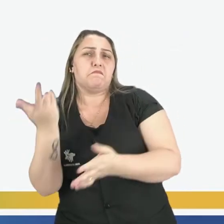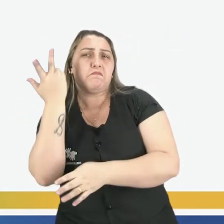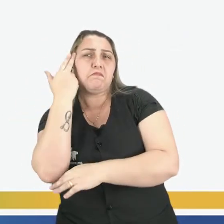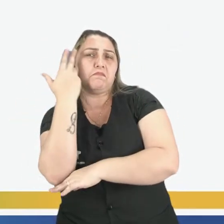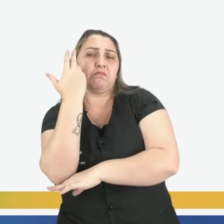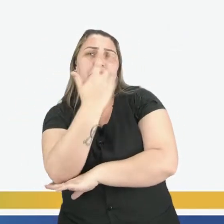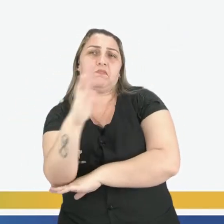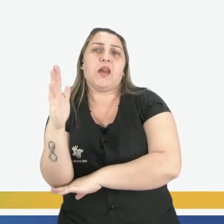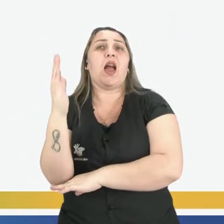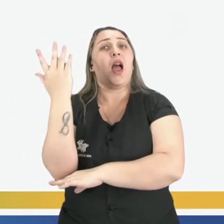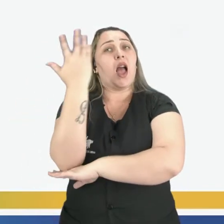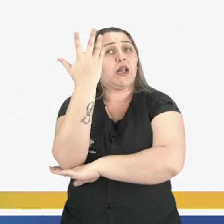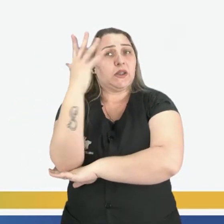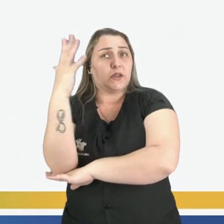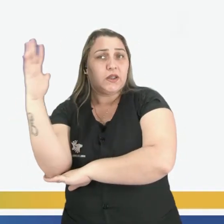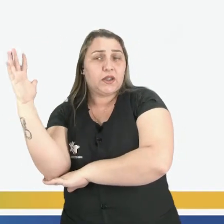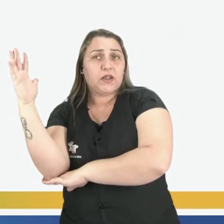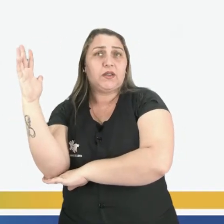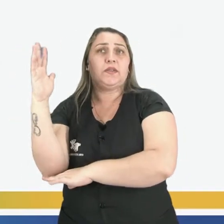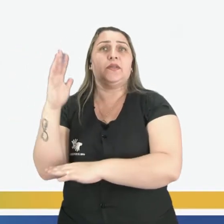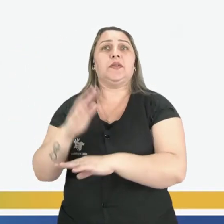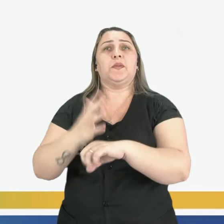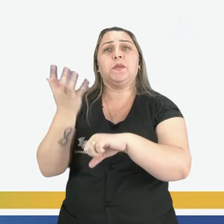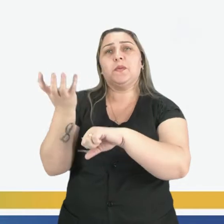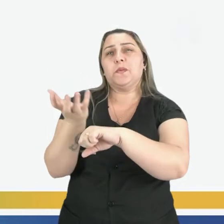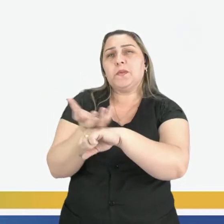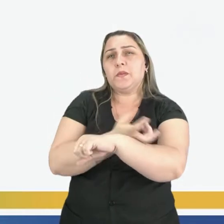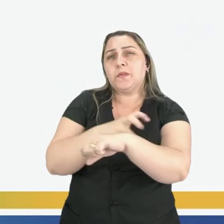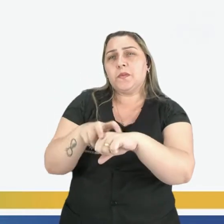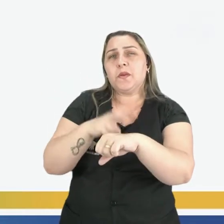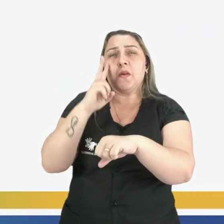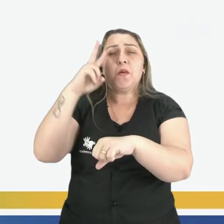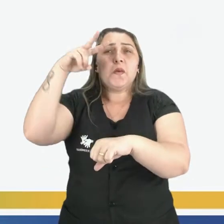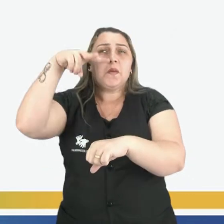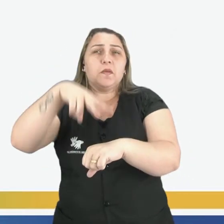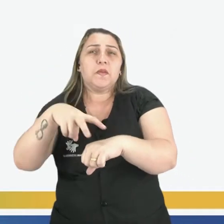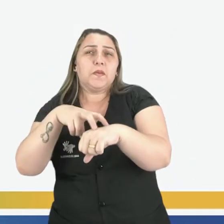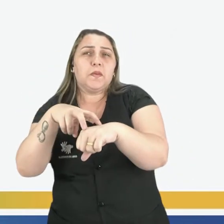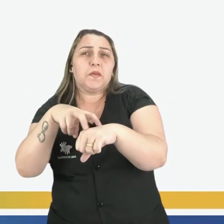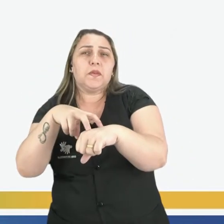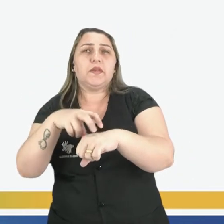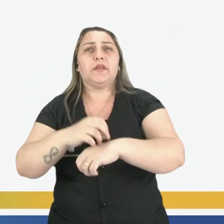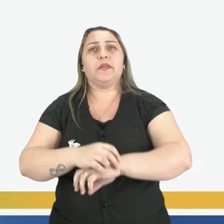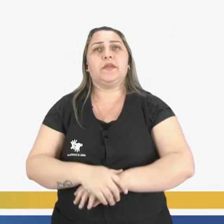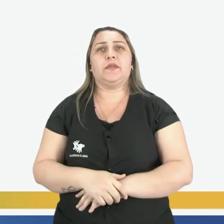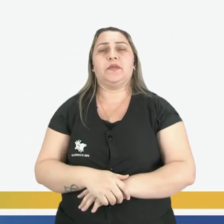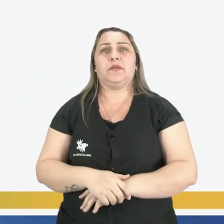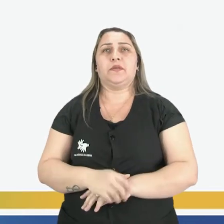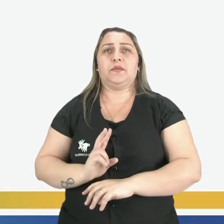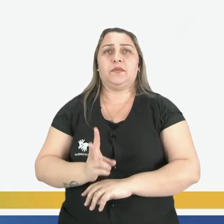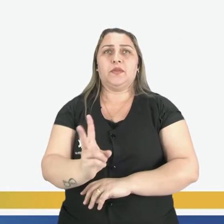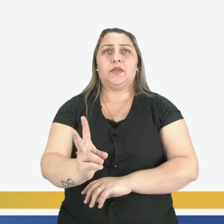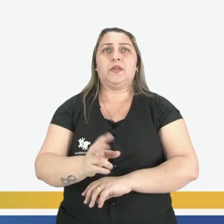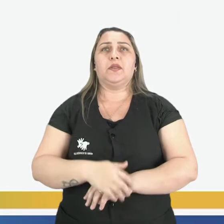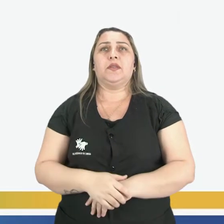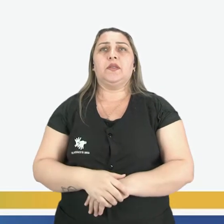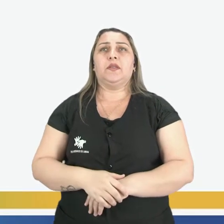naturais? São as árvores, essa vegetação que a gente consegue avistar bem verdinha. Vamos